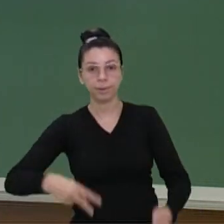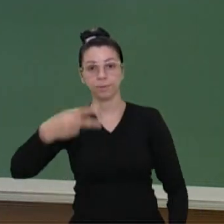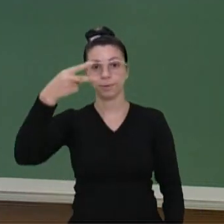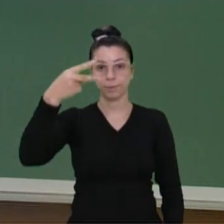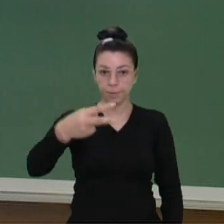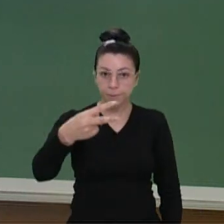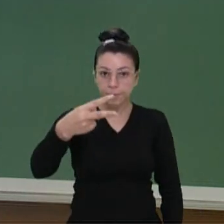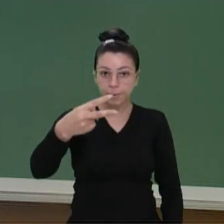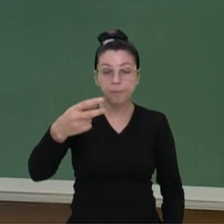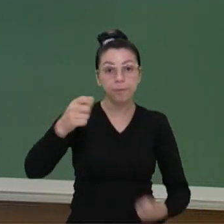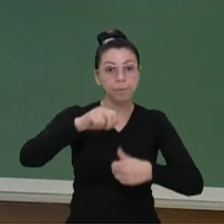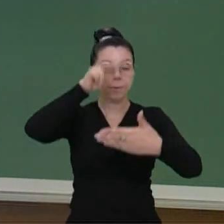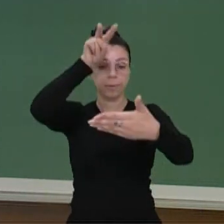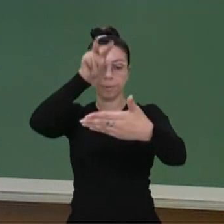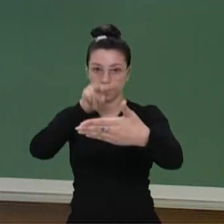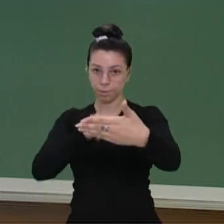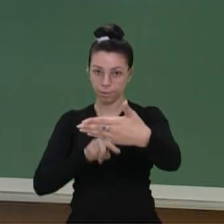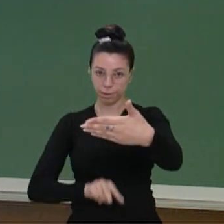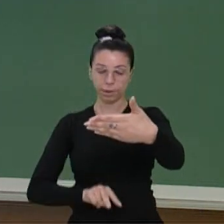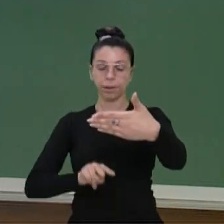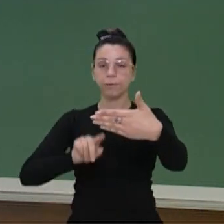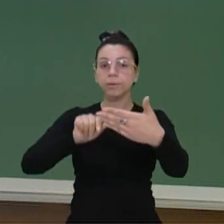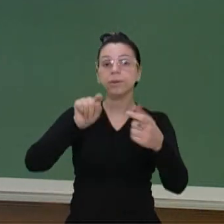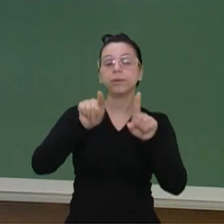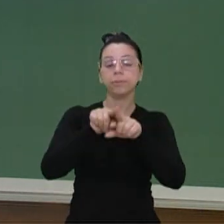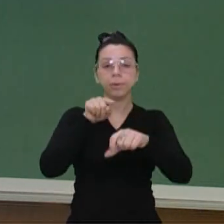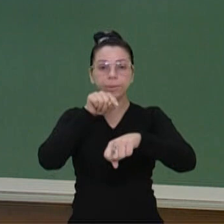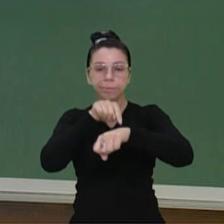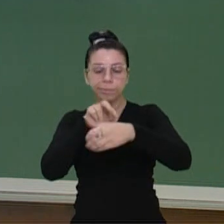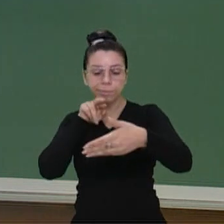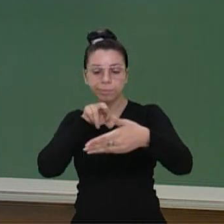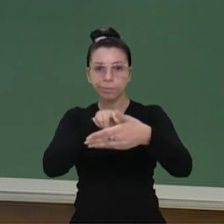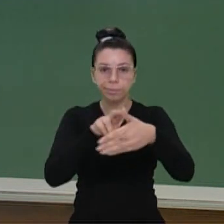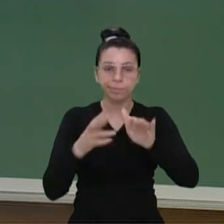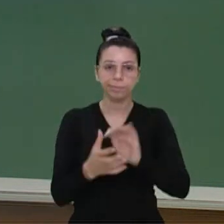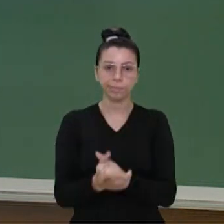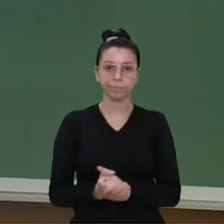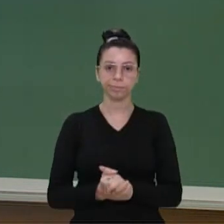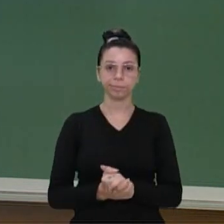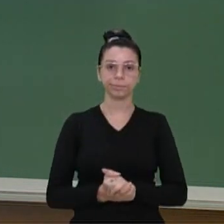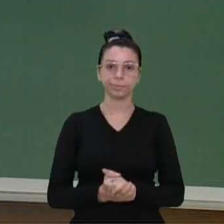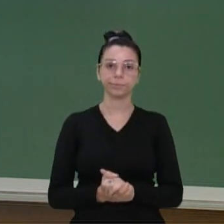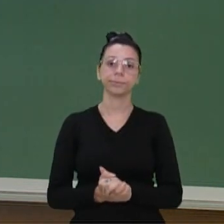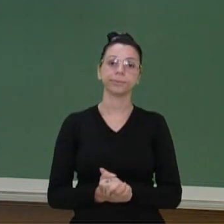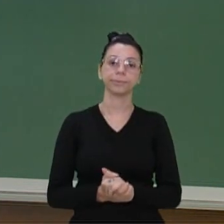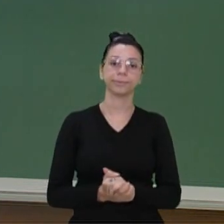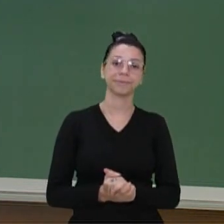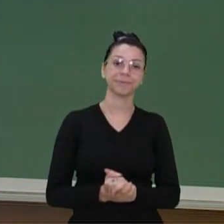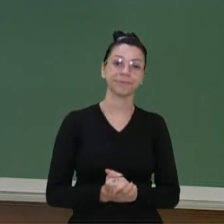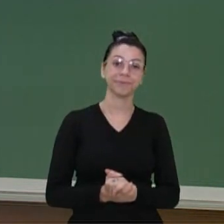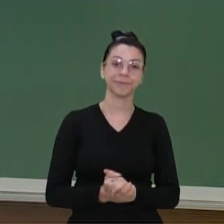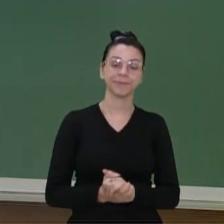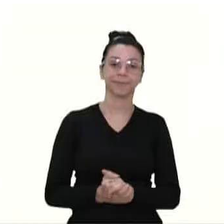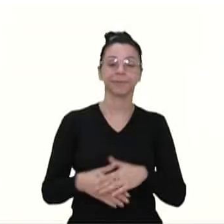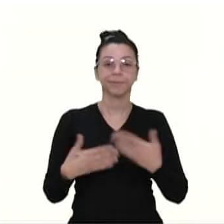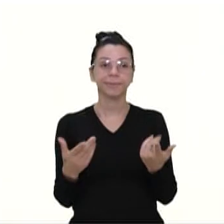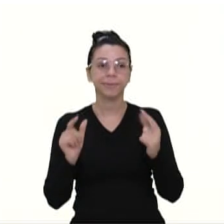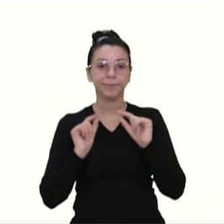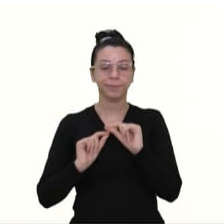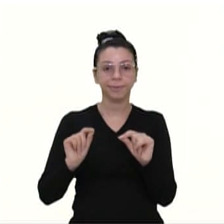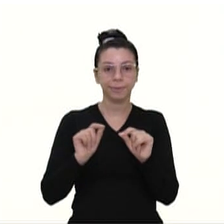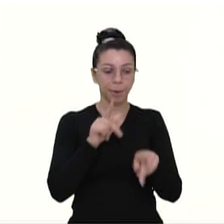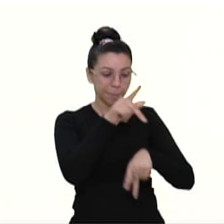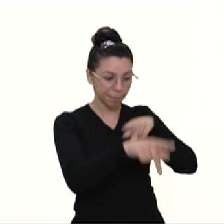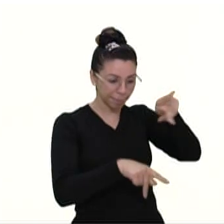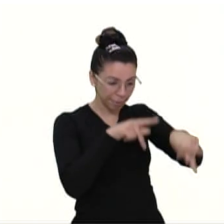2. Nós vamos ler na tela o exercício e você vai ter também um tempinho para resolver. Leitura. As populações de duas